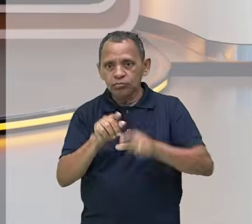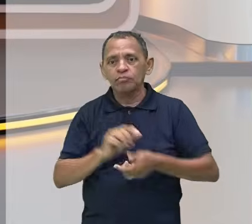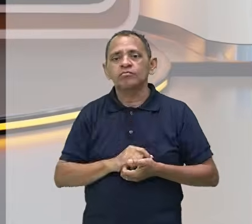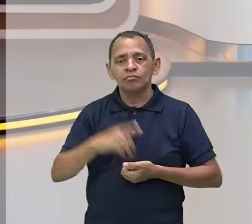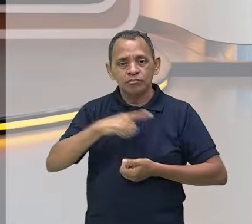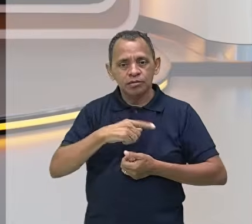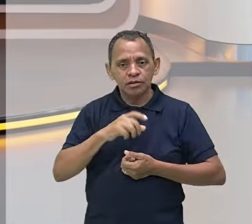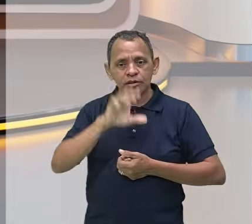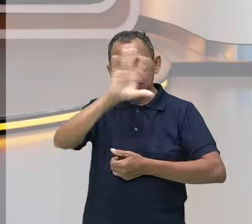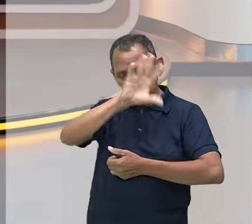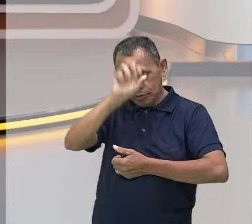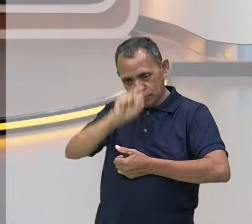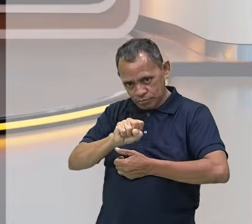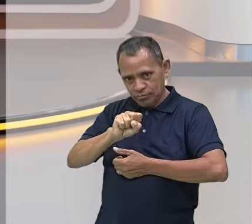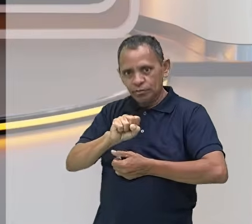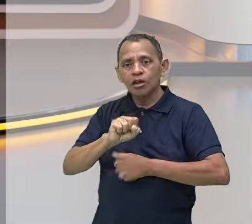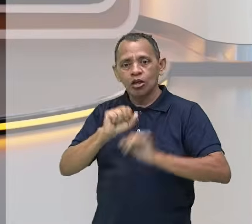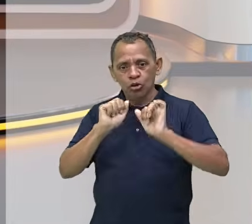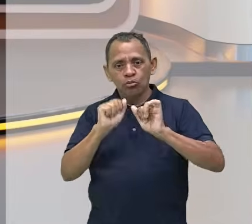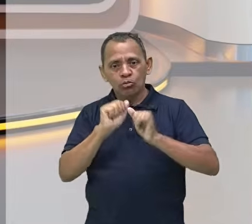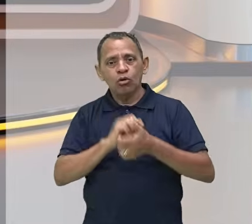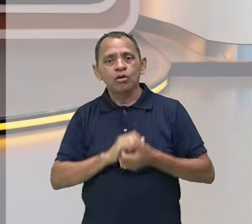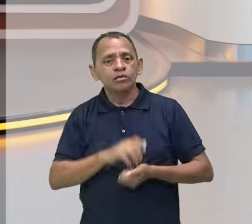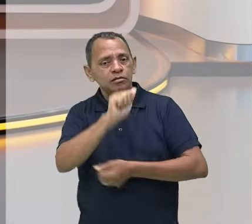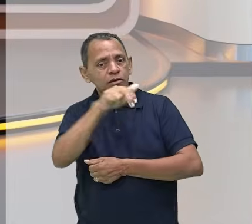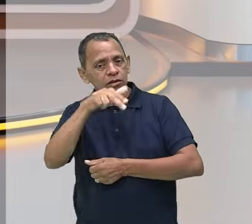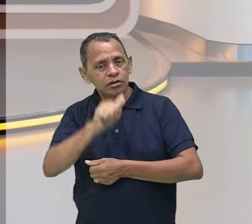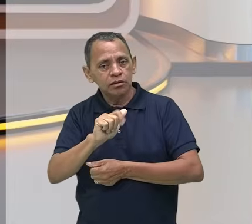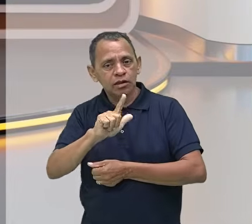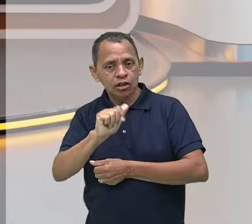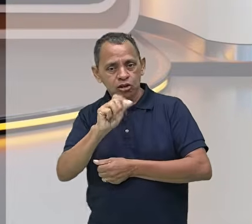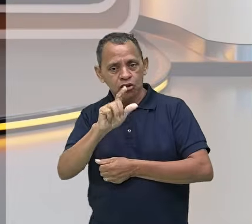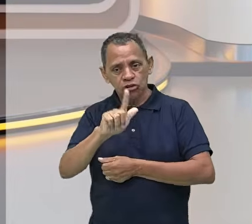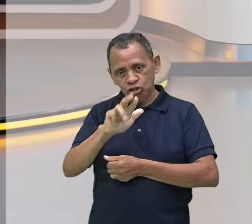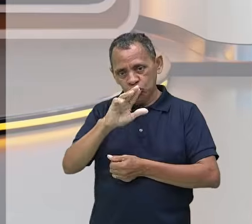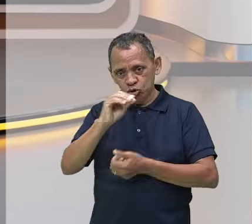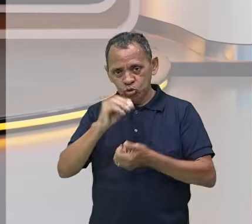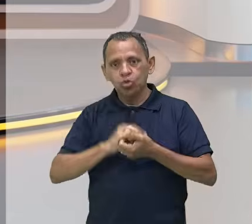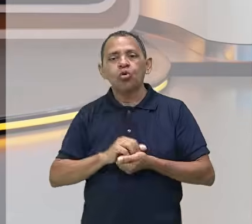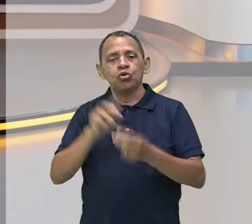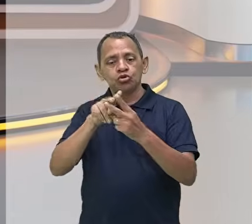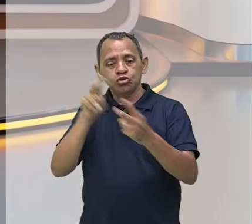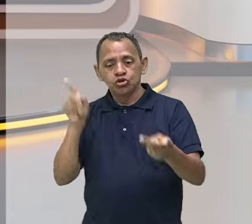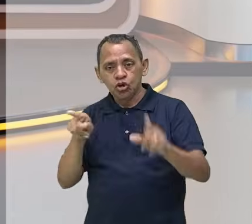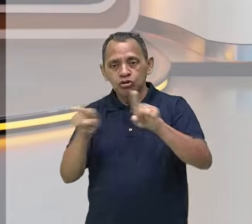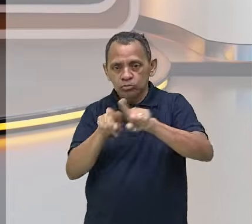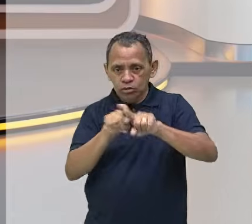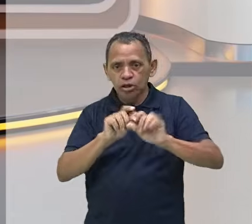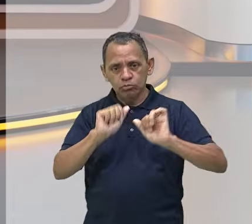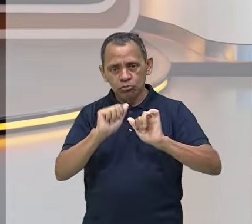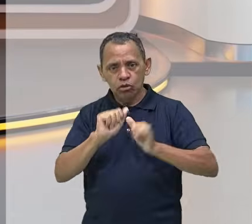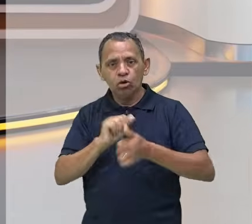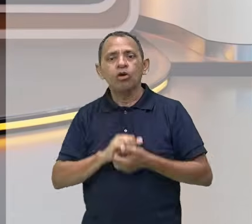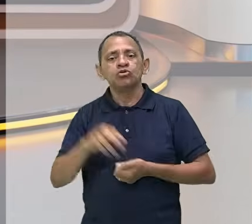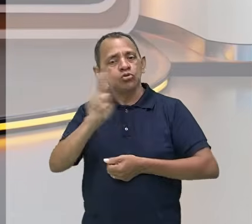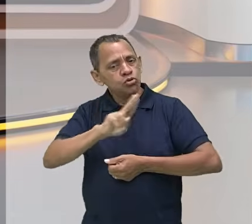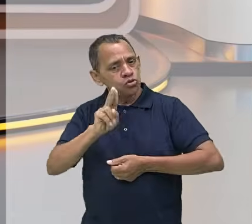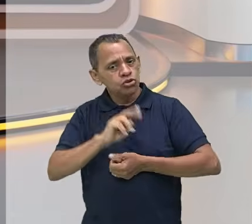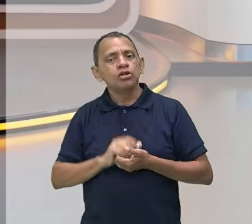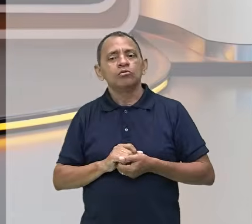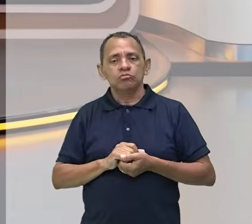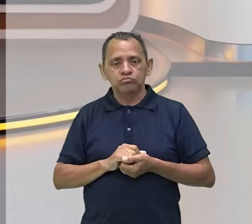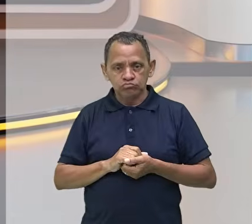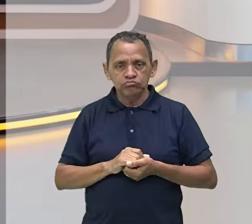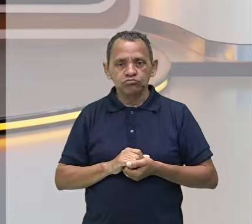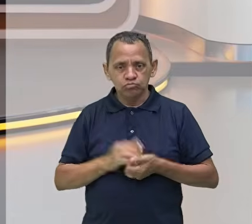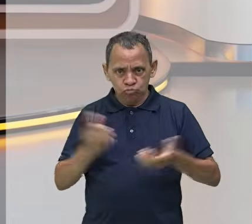mapa, né, que pode ser o analógico, que ainda era de papel. Mapa digital, que a gente utiliza muito nos dias atuais.